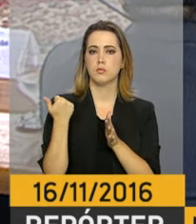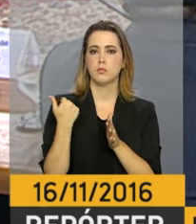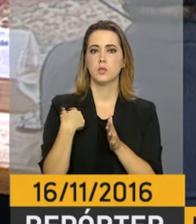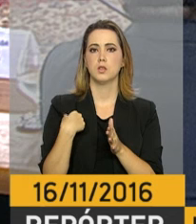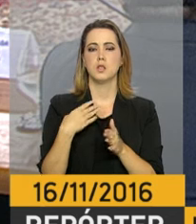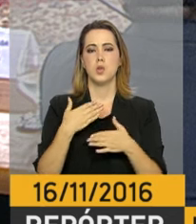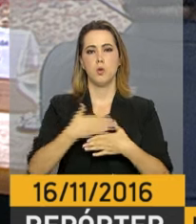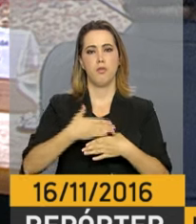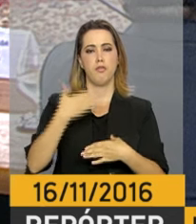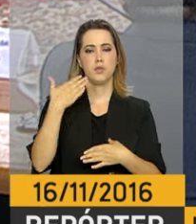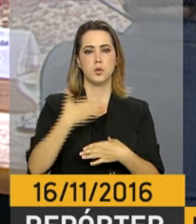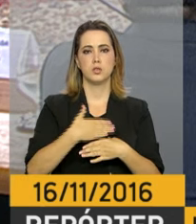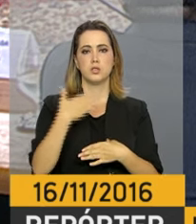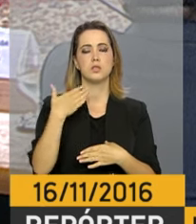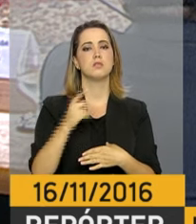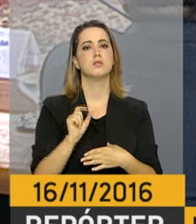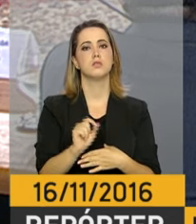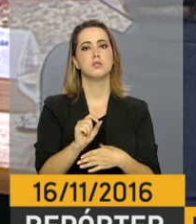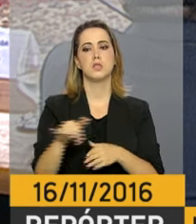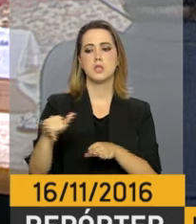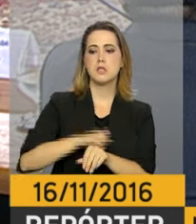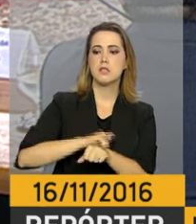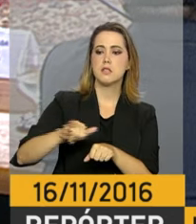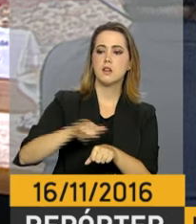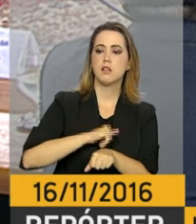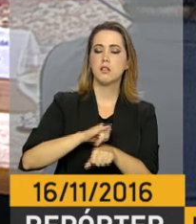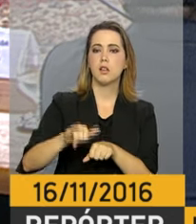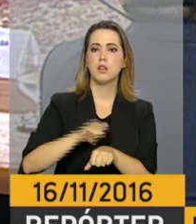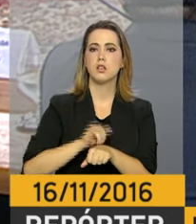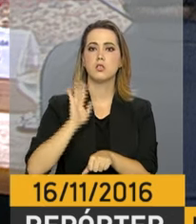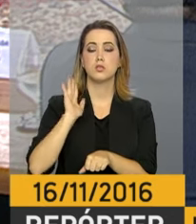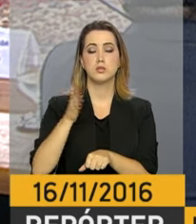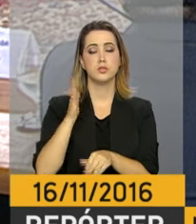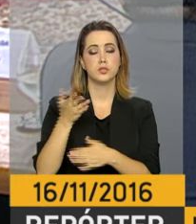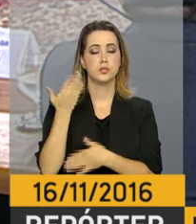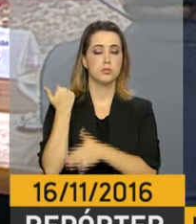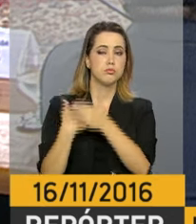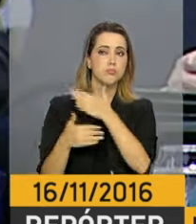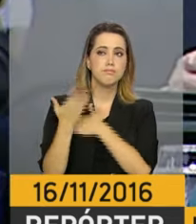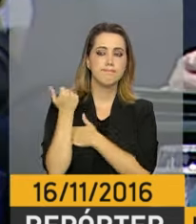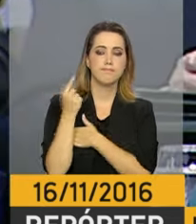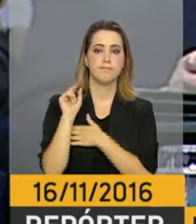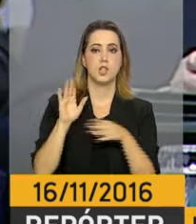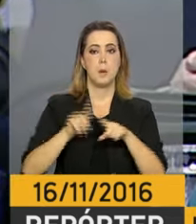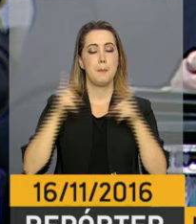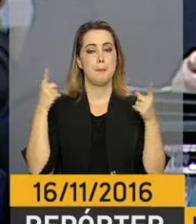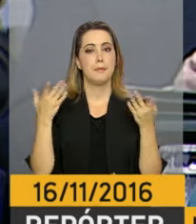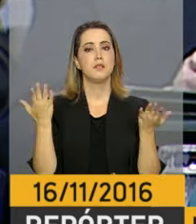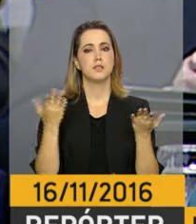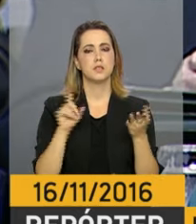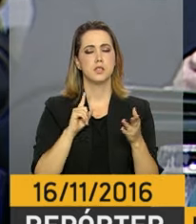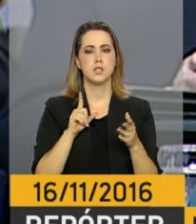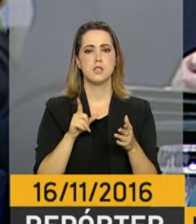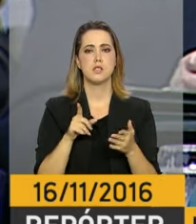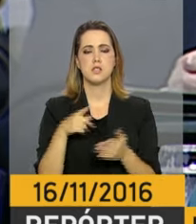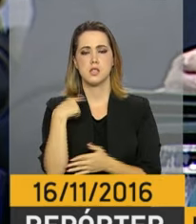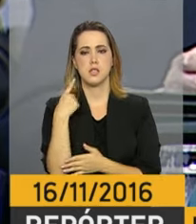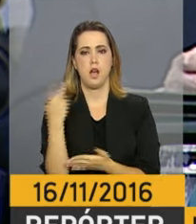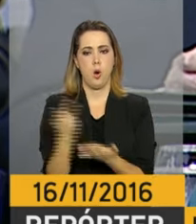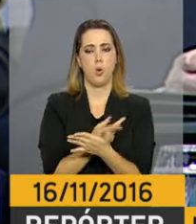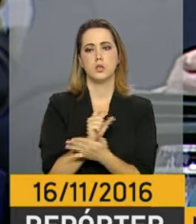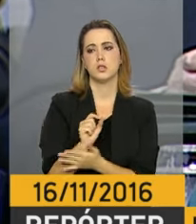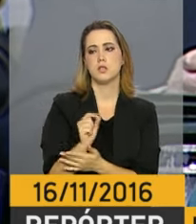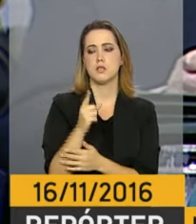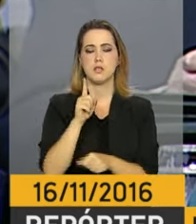coisa das fronteiras do plano estratégico de fronteiras que nós conduzimos no passado mas que era episódicos porque evidentemente no